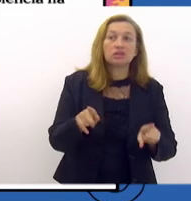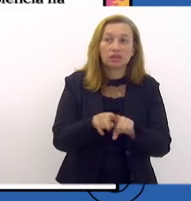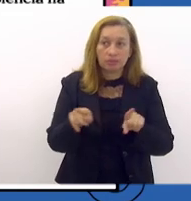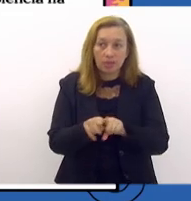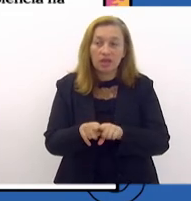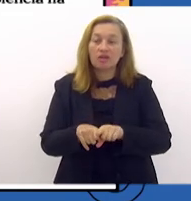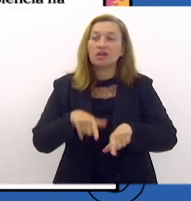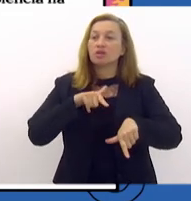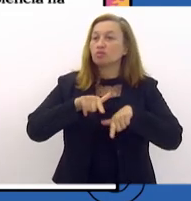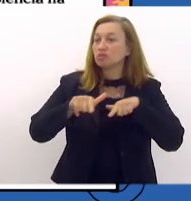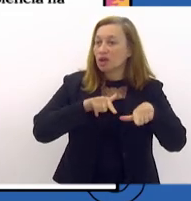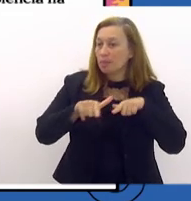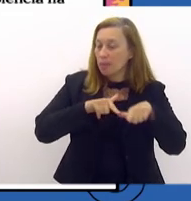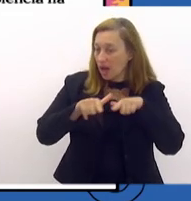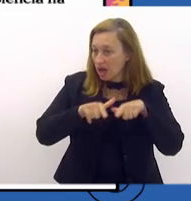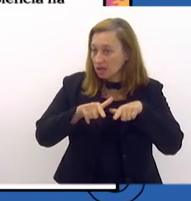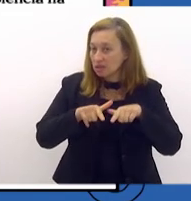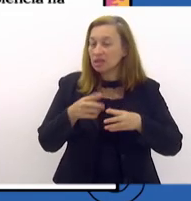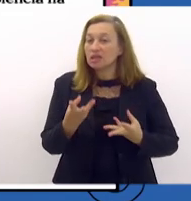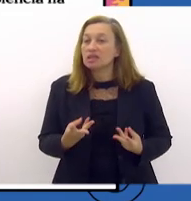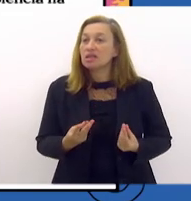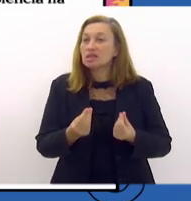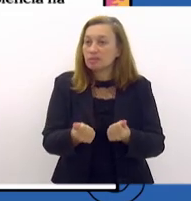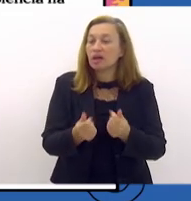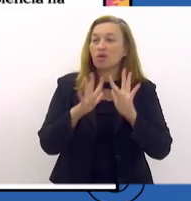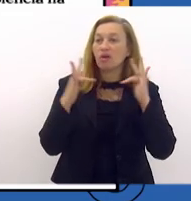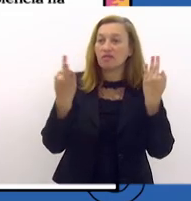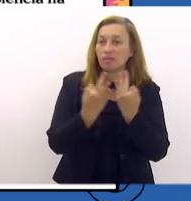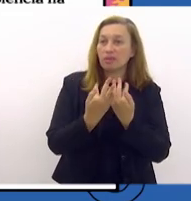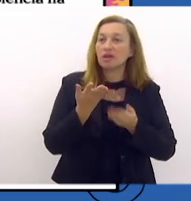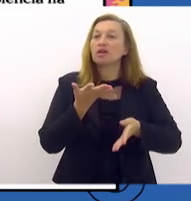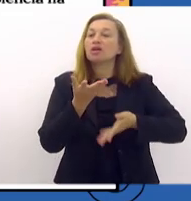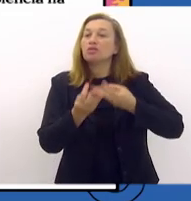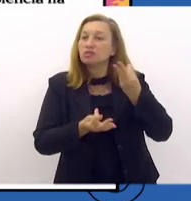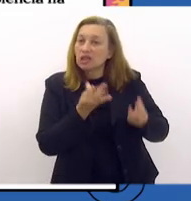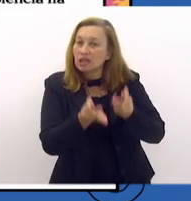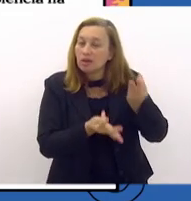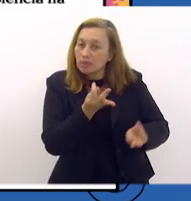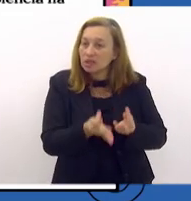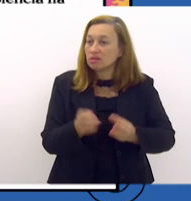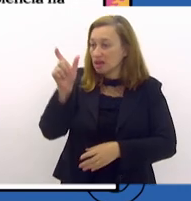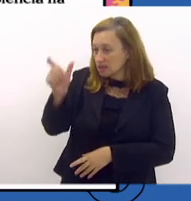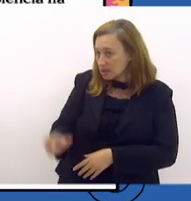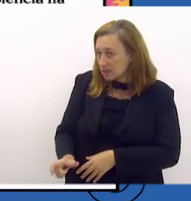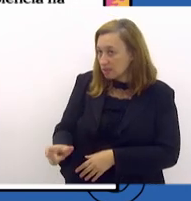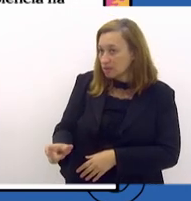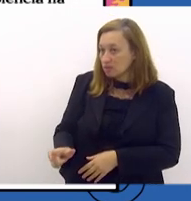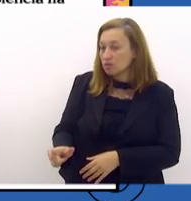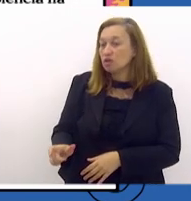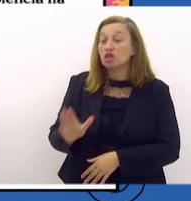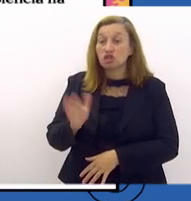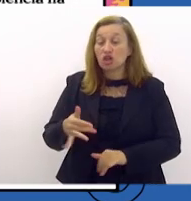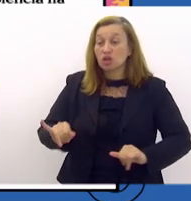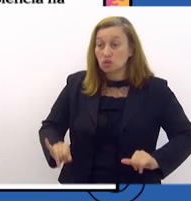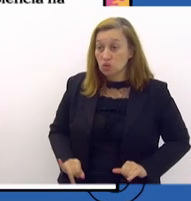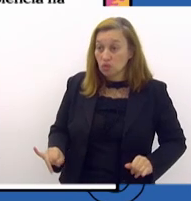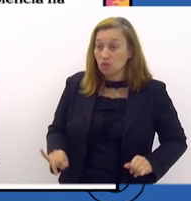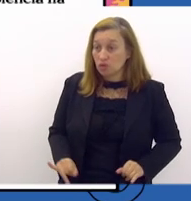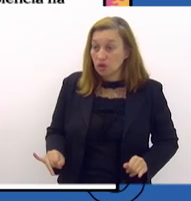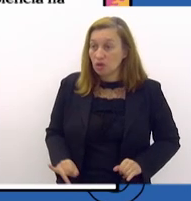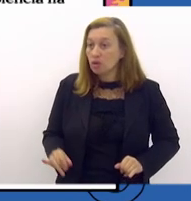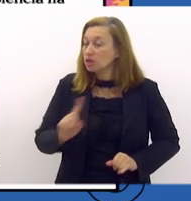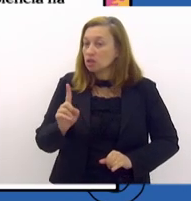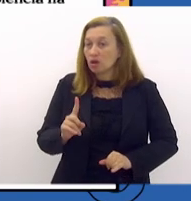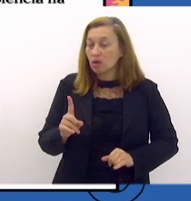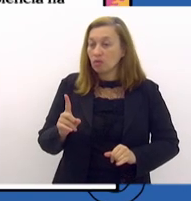fazer um trabalho de sensibilização junto às famílias, exatamente para que essa pessoa que já é vítima não